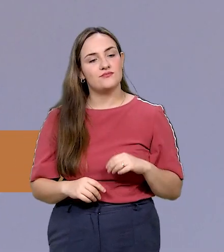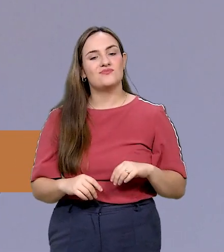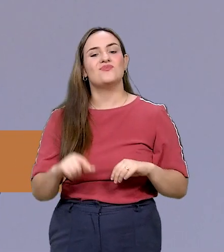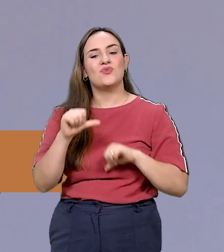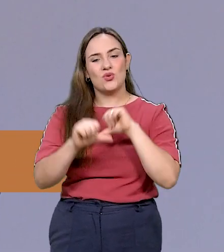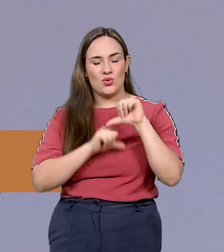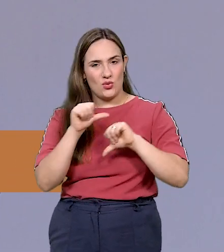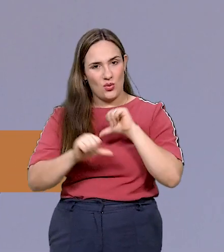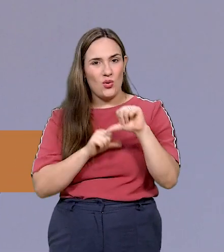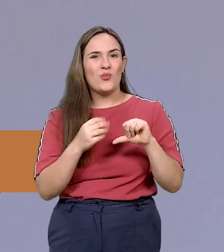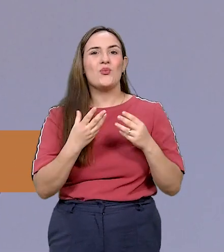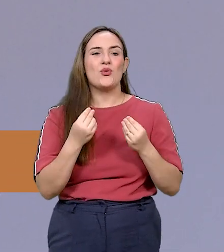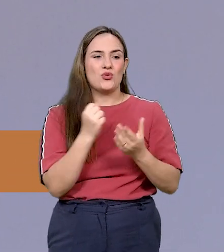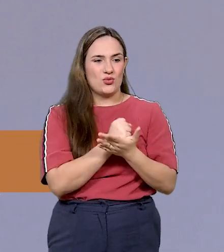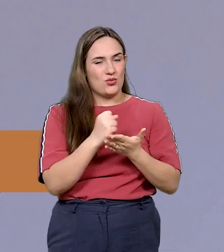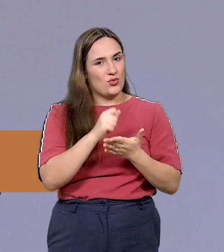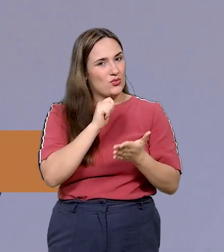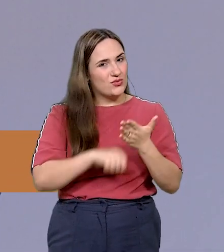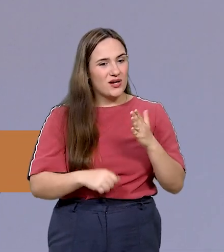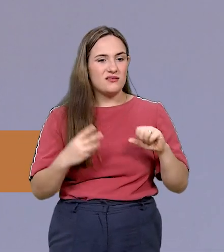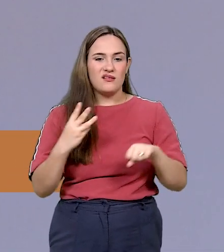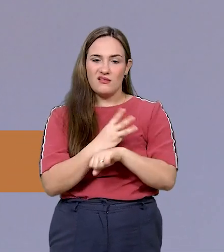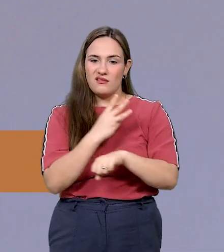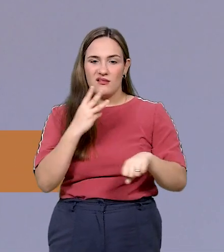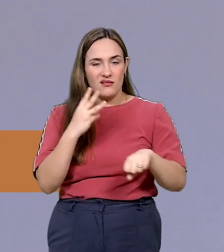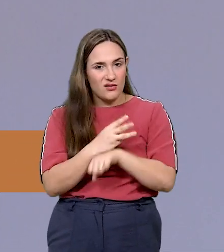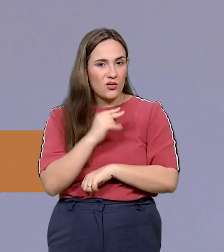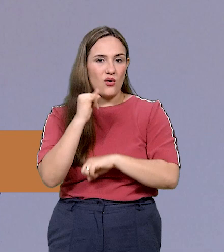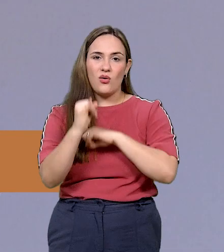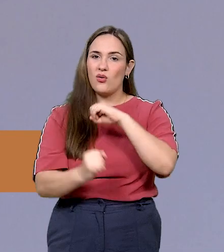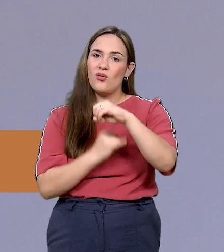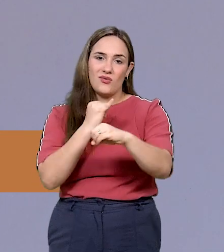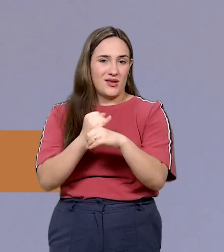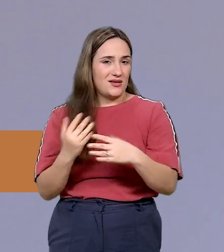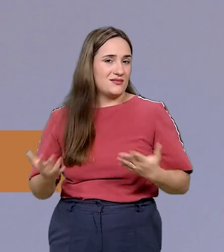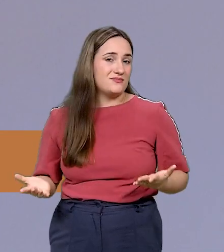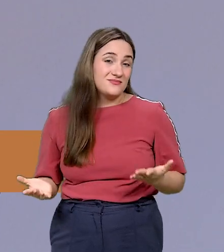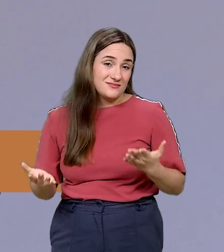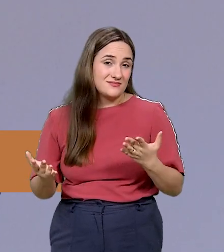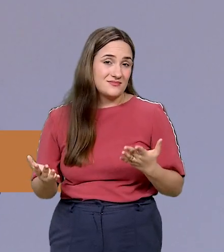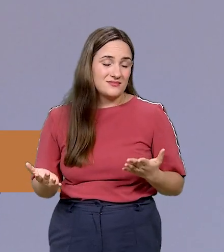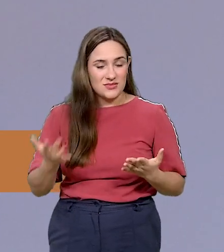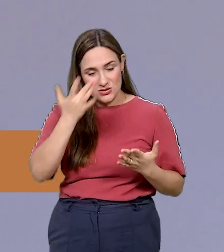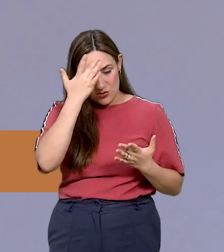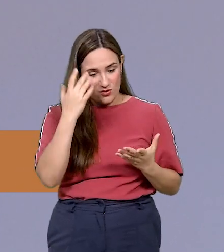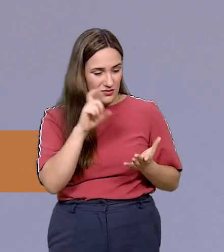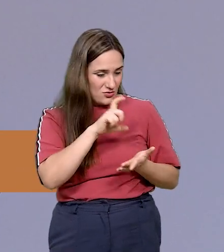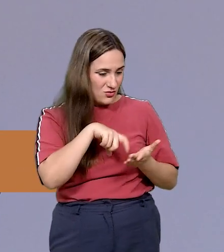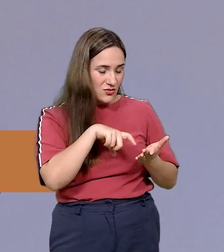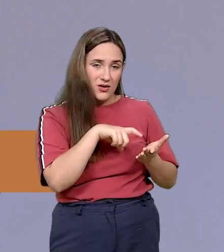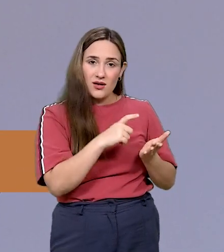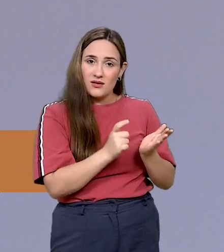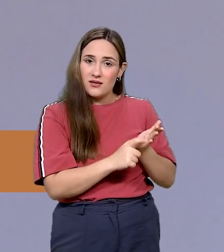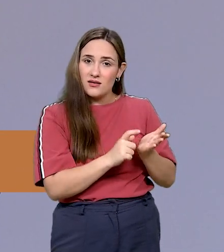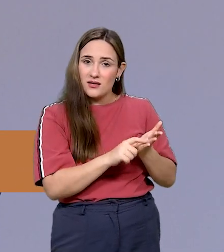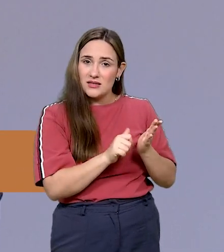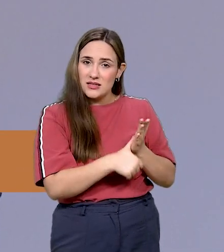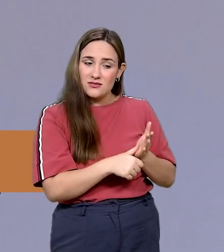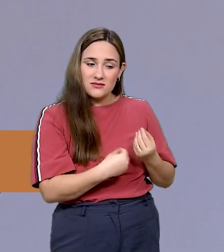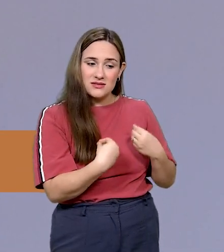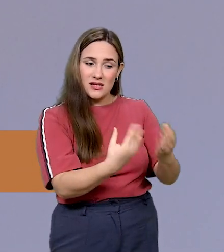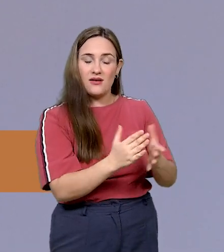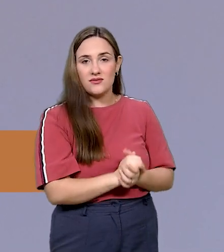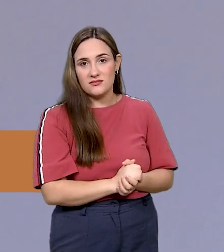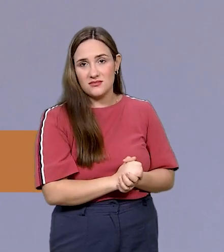troca, muito contrato por meio de WhatsApp, por meio online, e as pessoas forneciam documentos. Então,